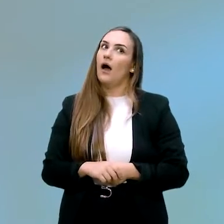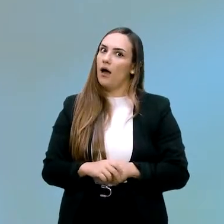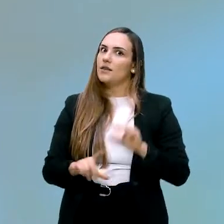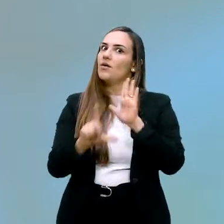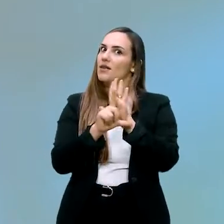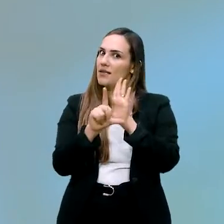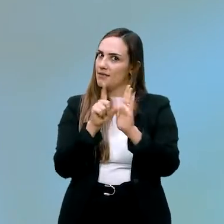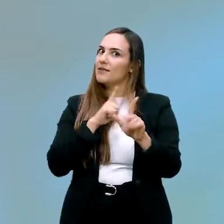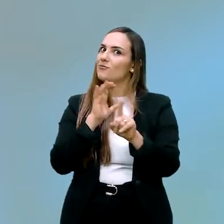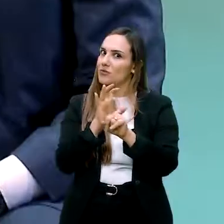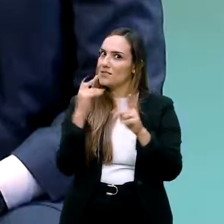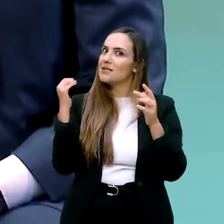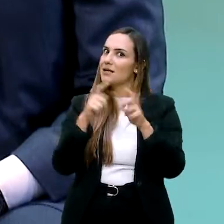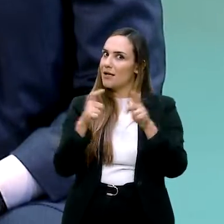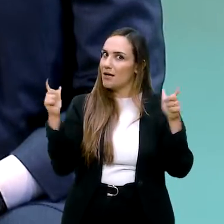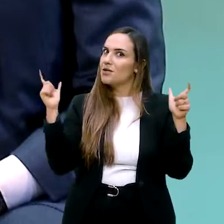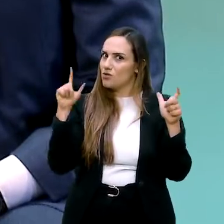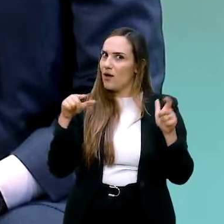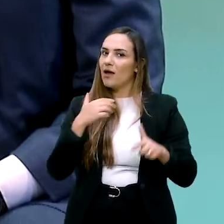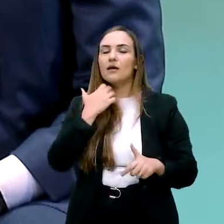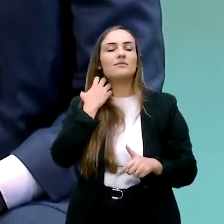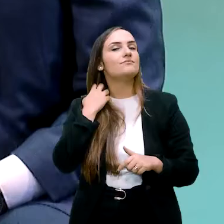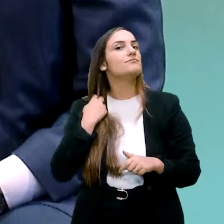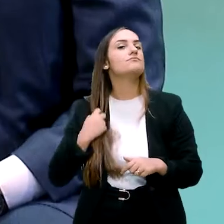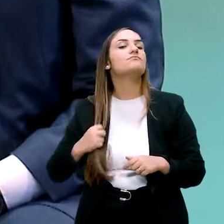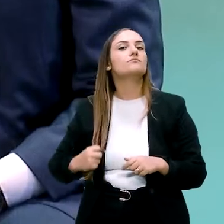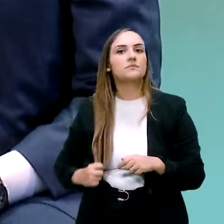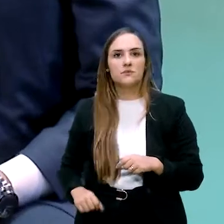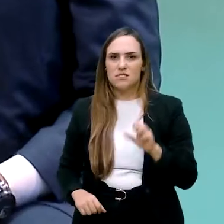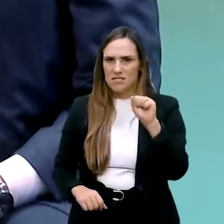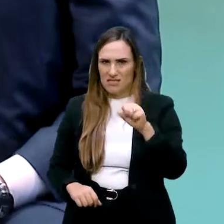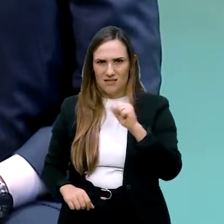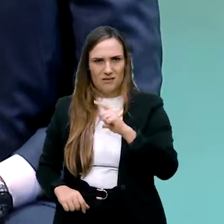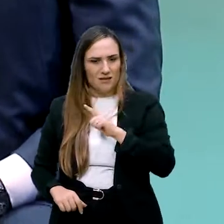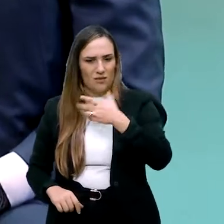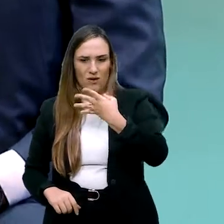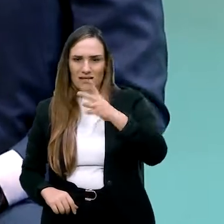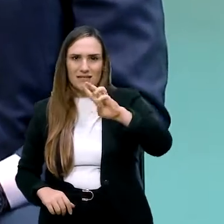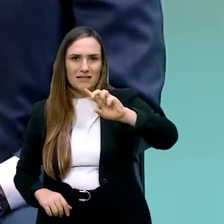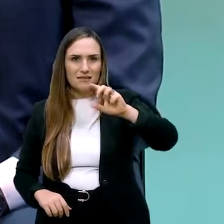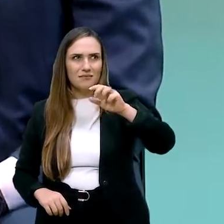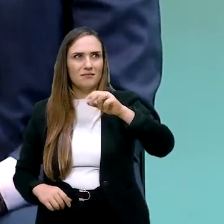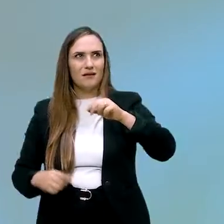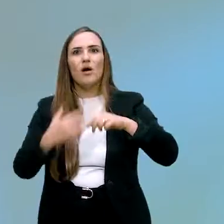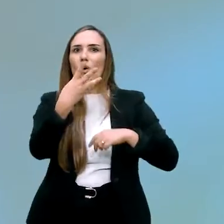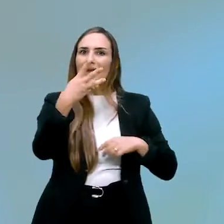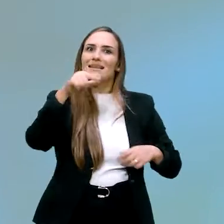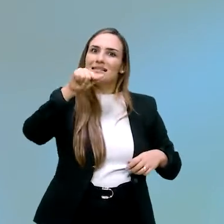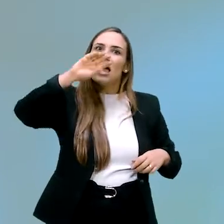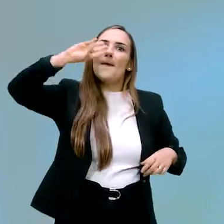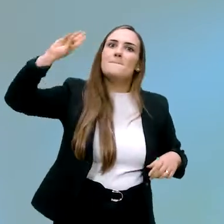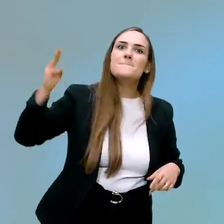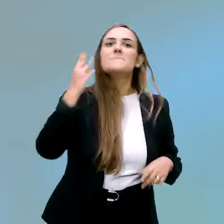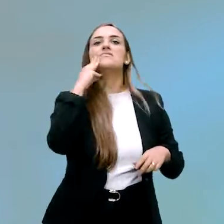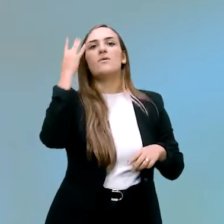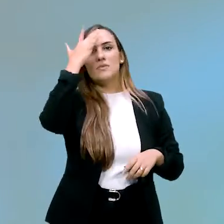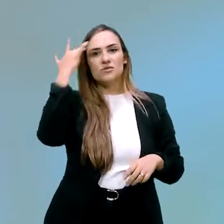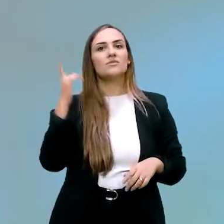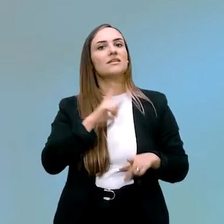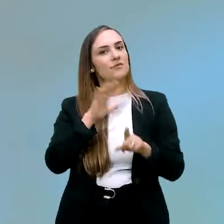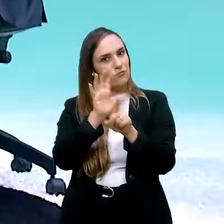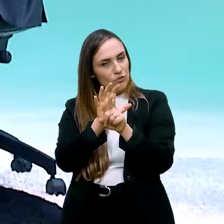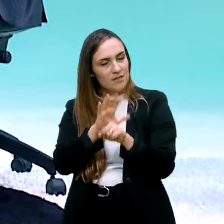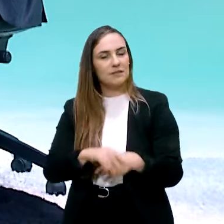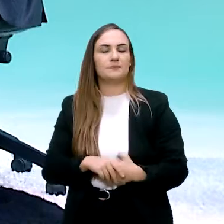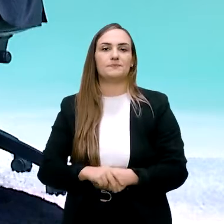vulto grande, né? Sim, são 47 milhões de pessoas afetadas por essa lei. E sobre a decisão especificamente,